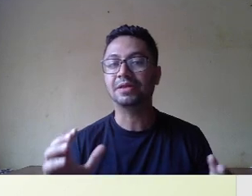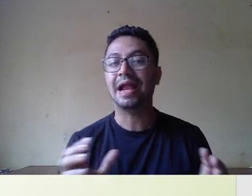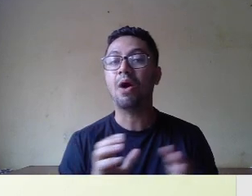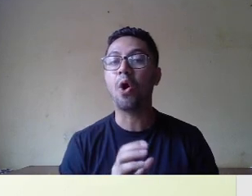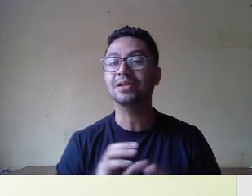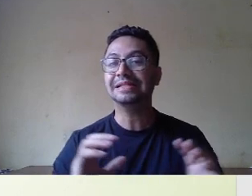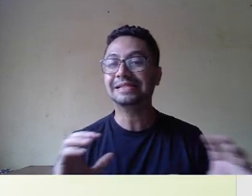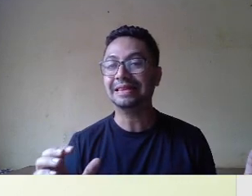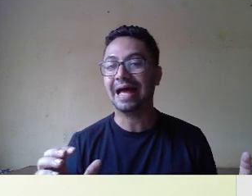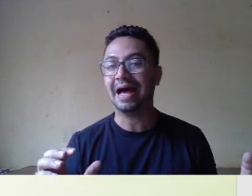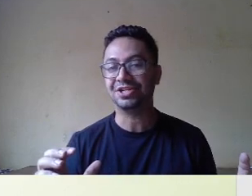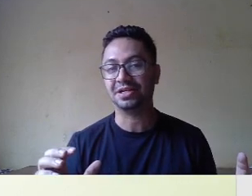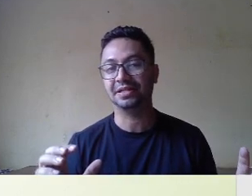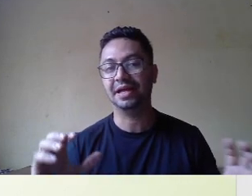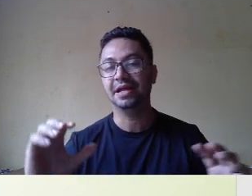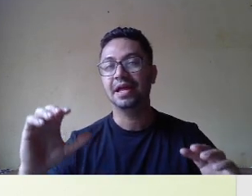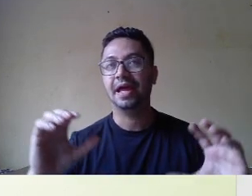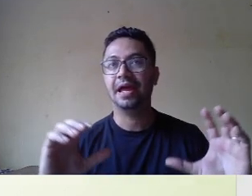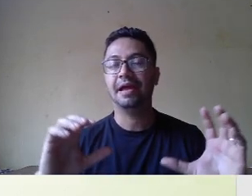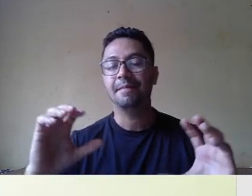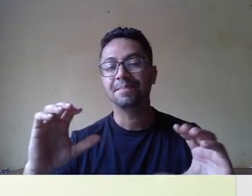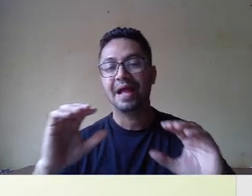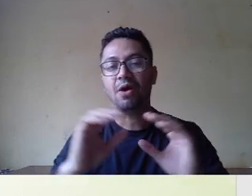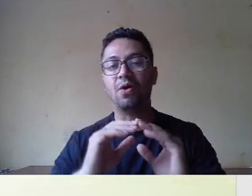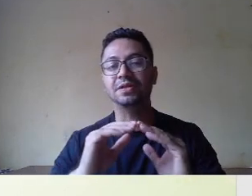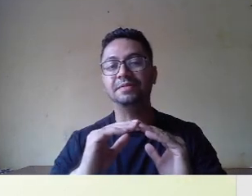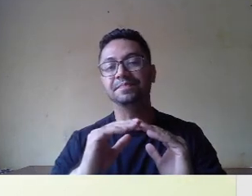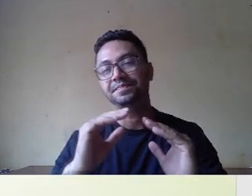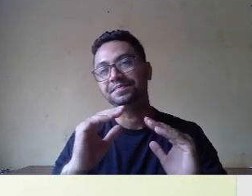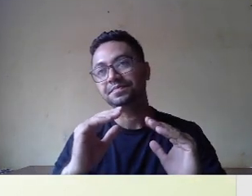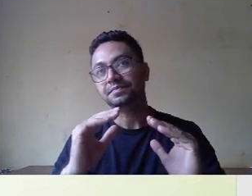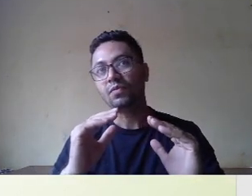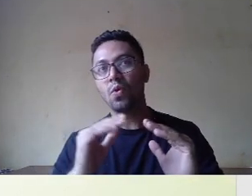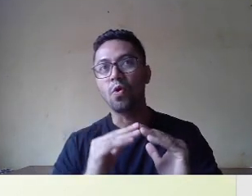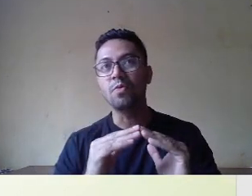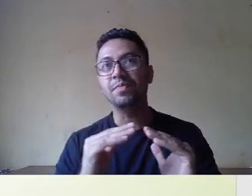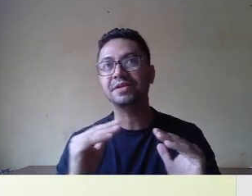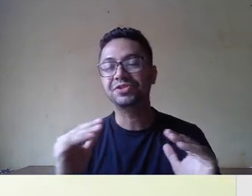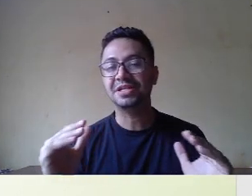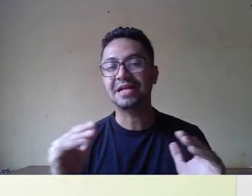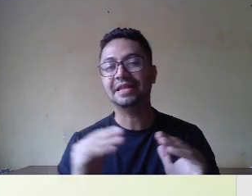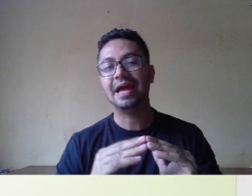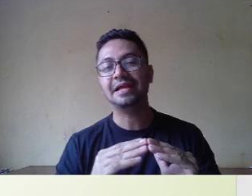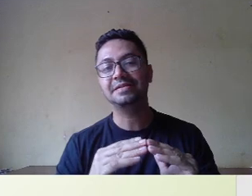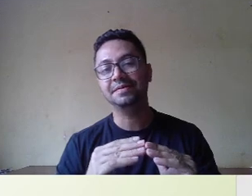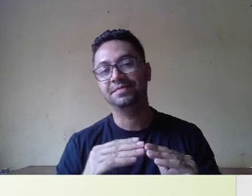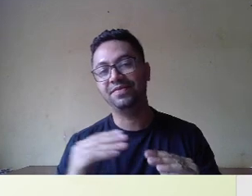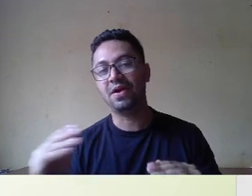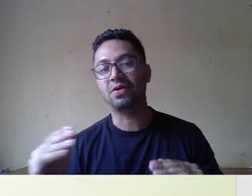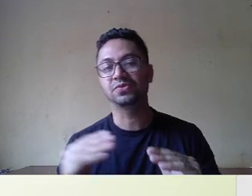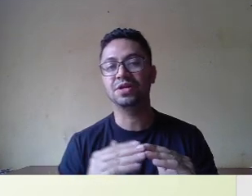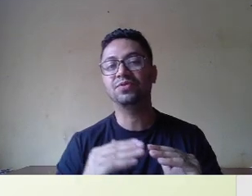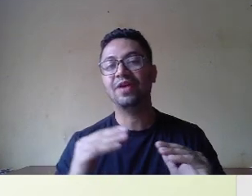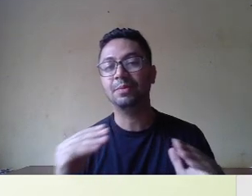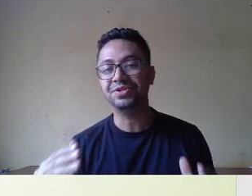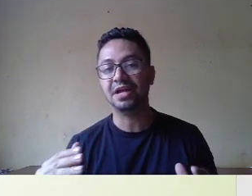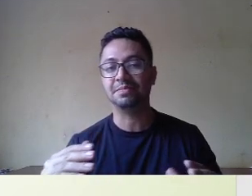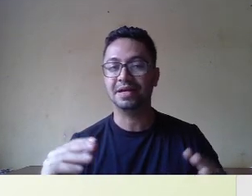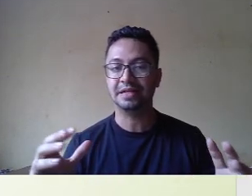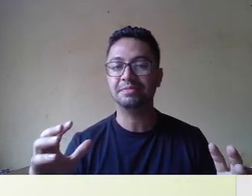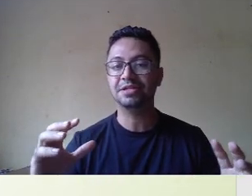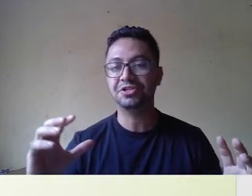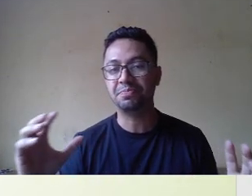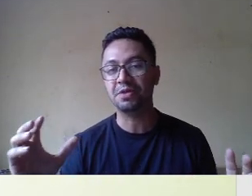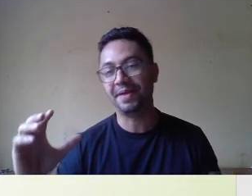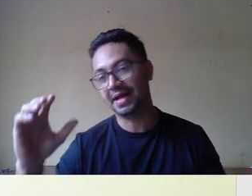literal, alterar a ordem sintática, né? A ordem comumente utilizada é SVO, sujeito, verbo, objeto,